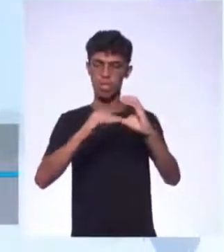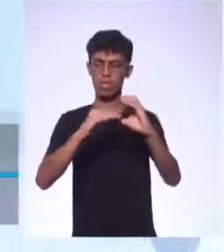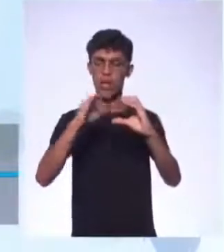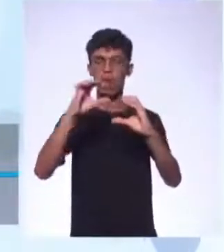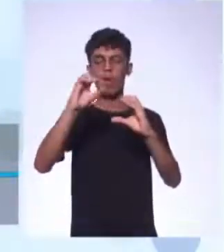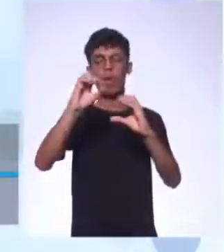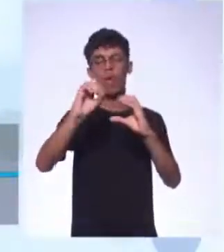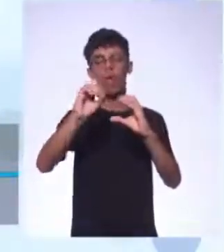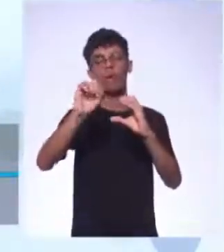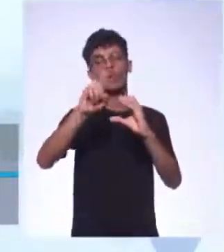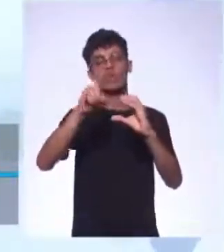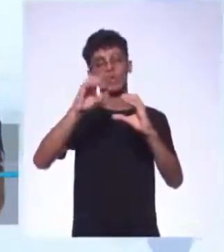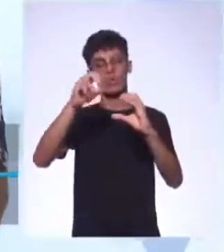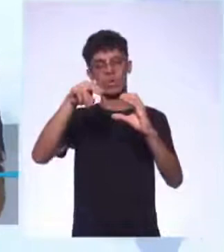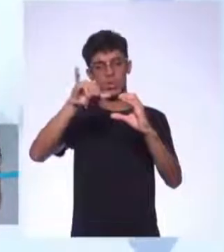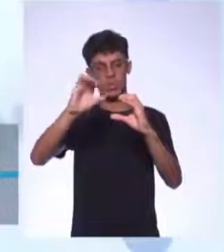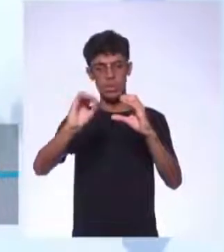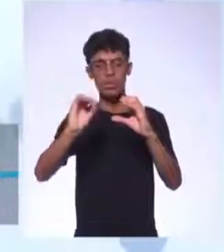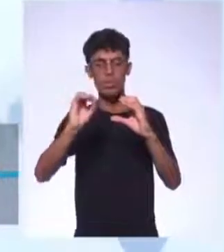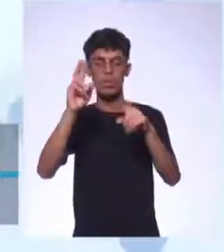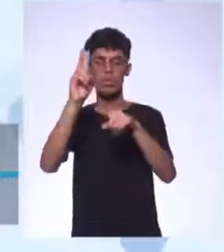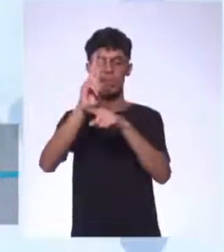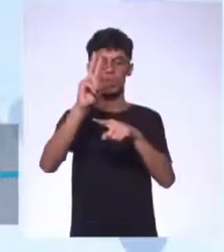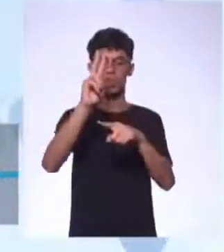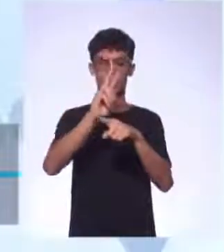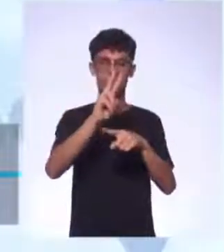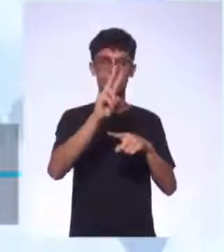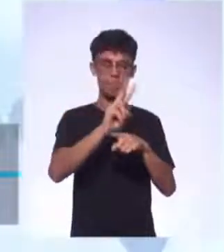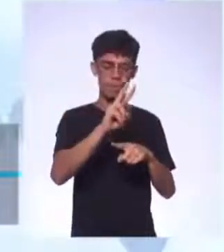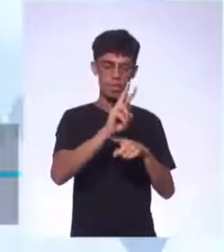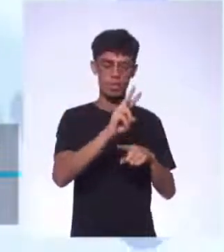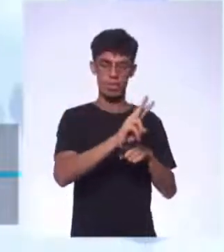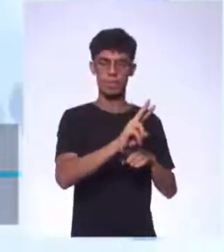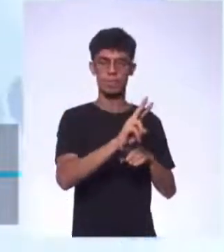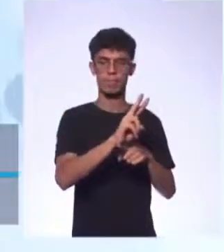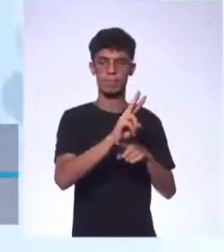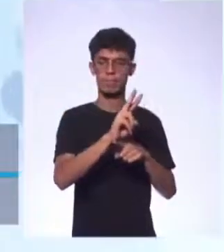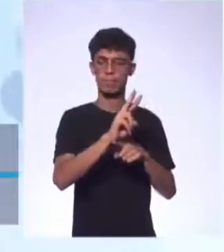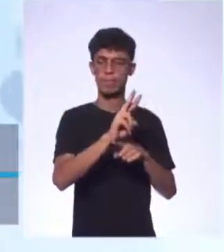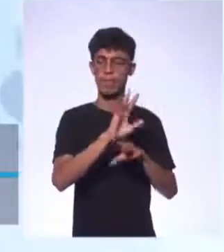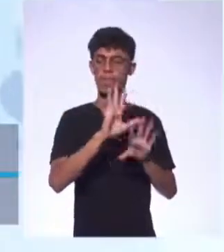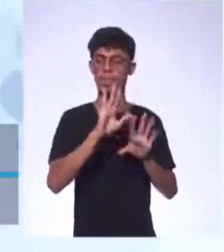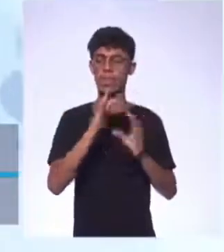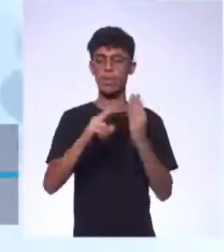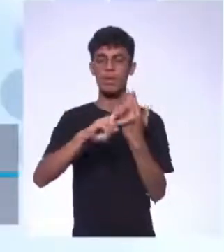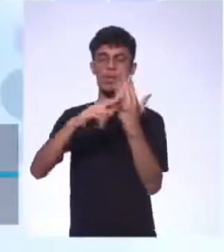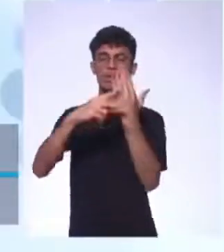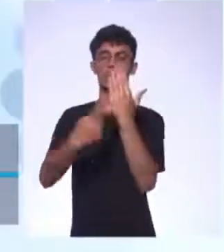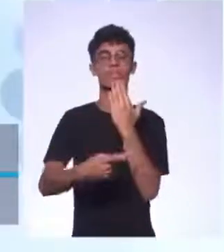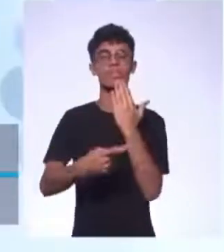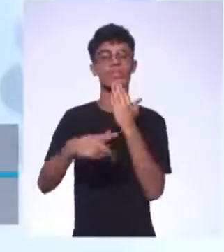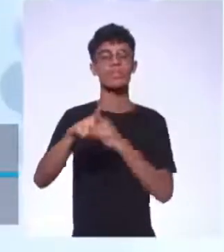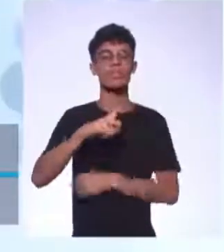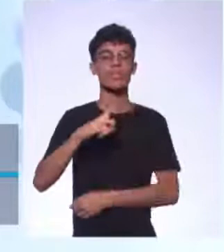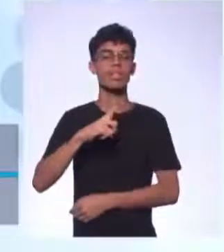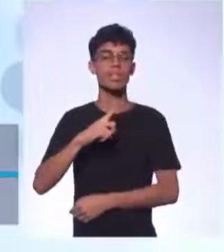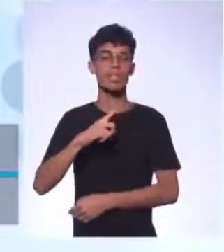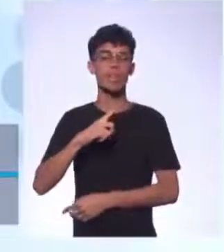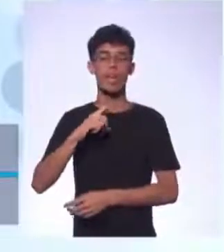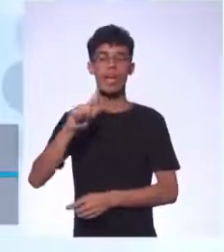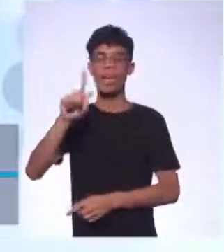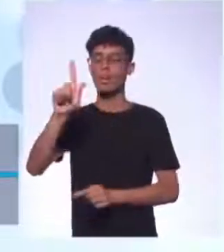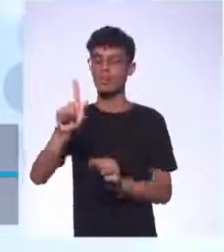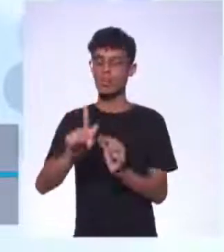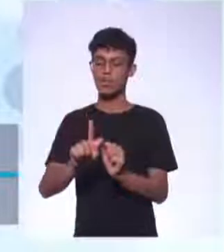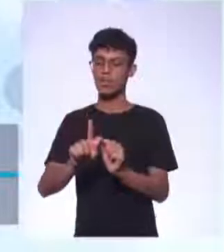chegar com tanta intensidade, certo? E, consequência disso, vai mantendo a temperatura do